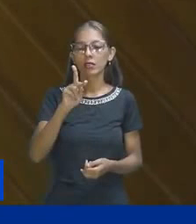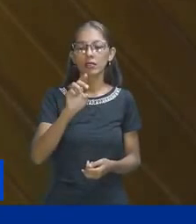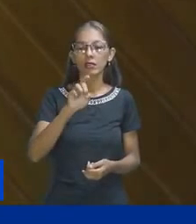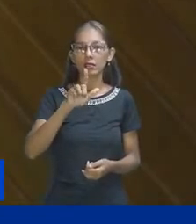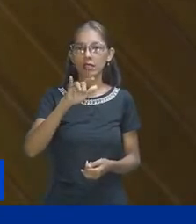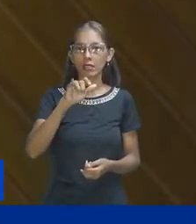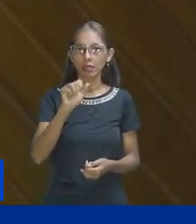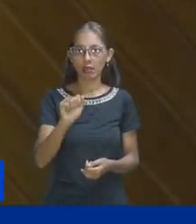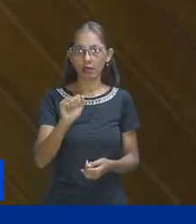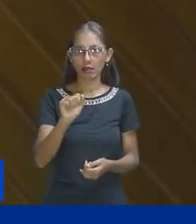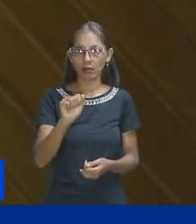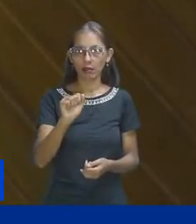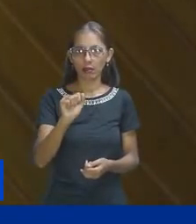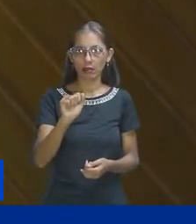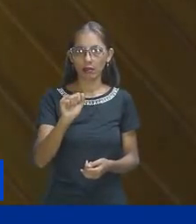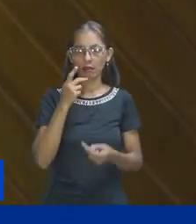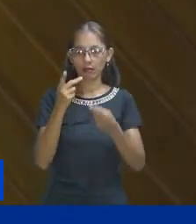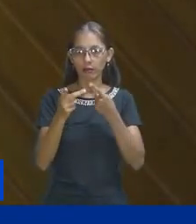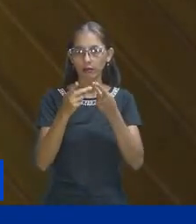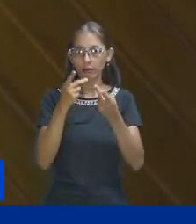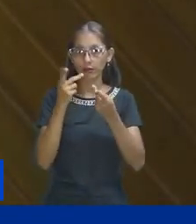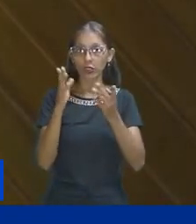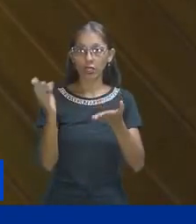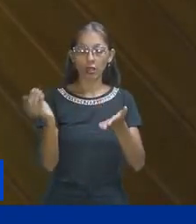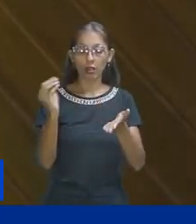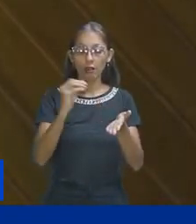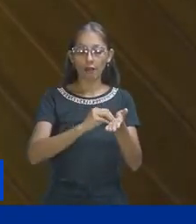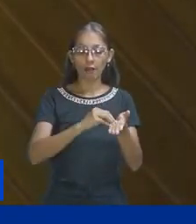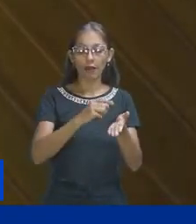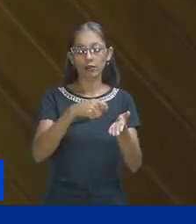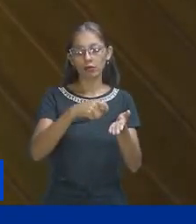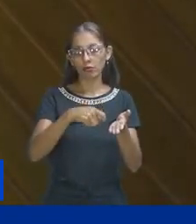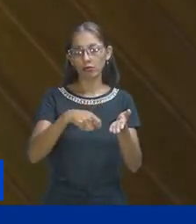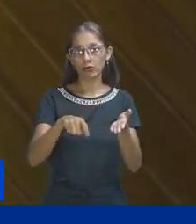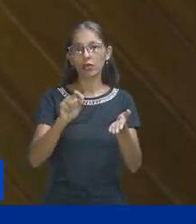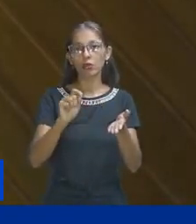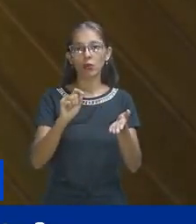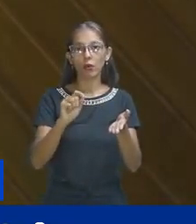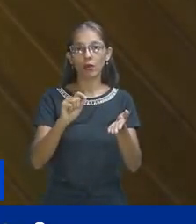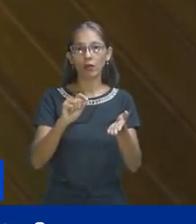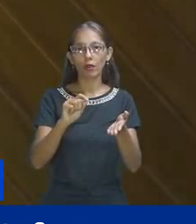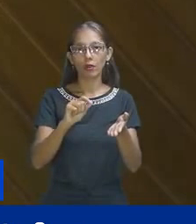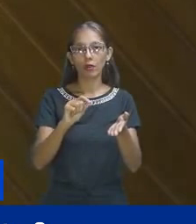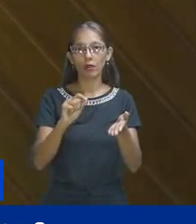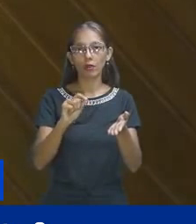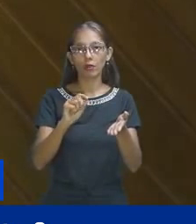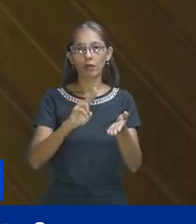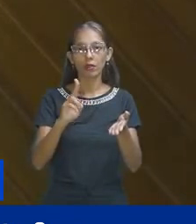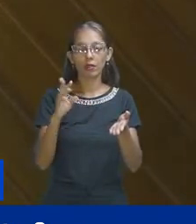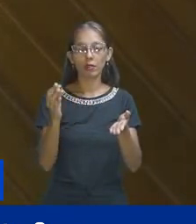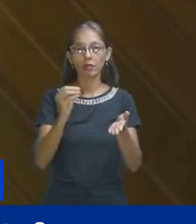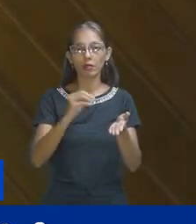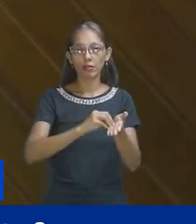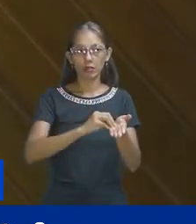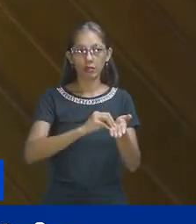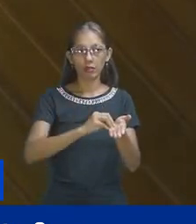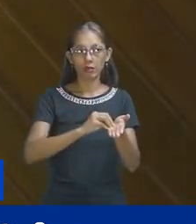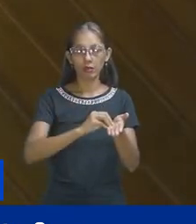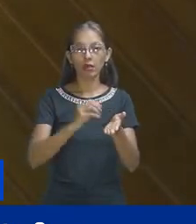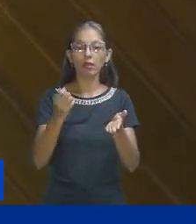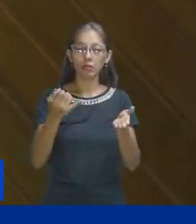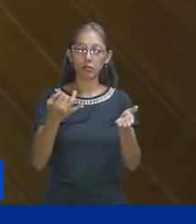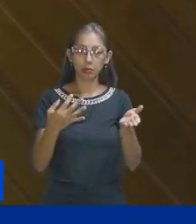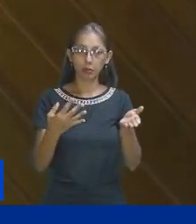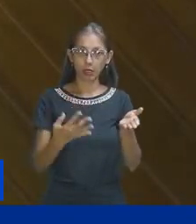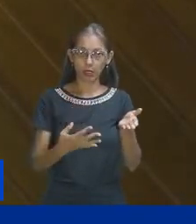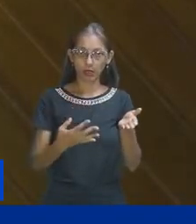não assinado por ela e lavrado pelo delegado de polícia, ela se cita em terceira pessoa e cita também que não conhece os demais